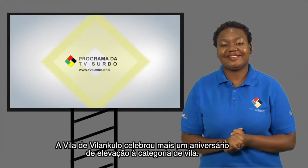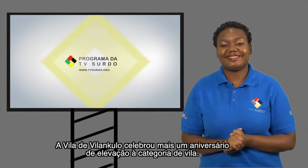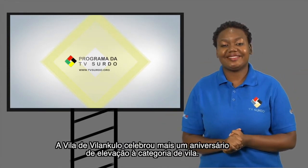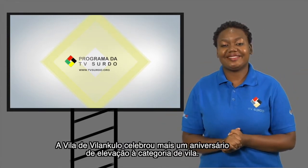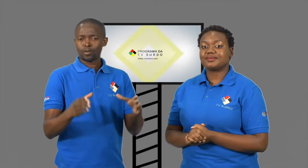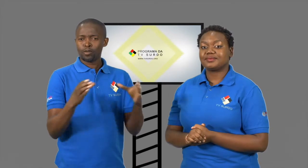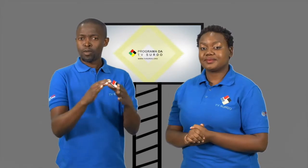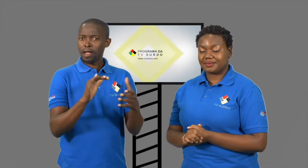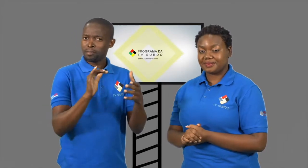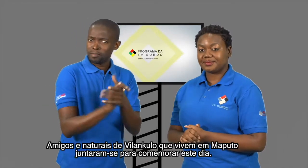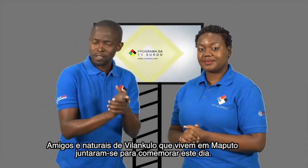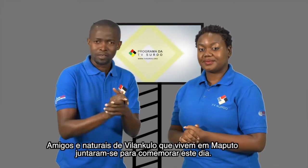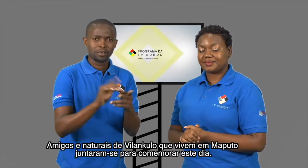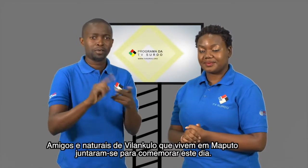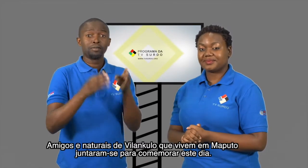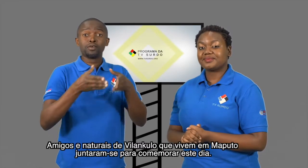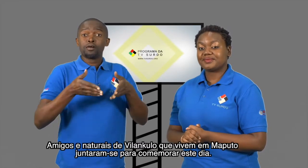vila.